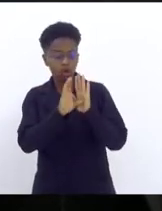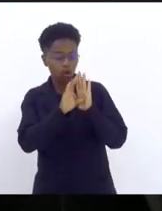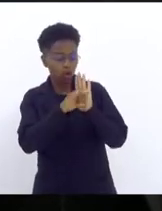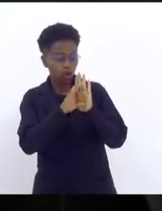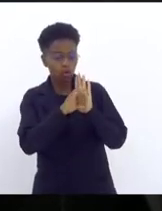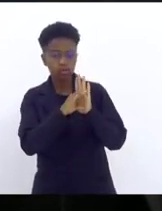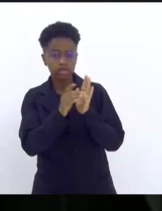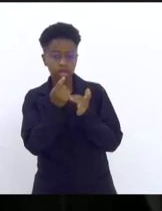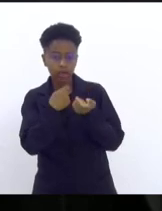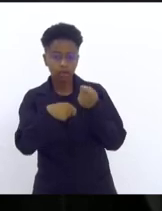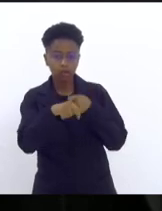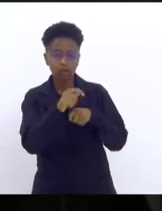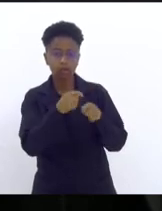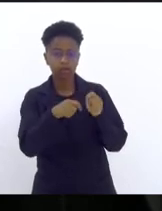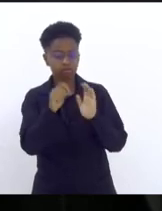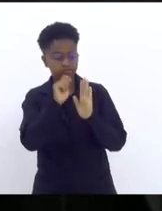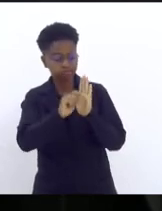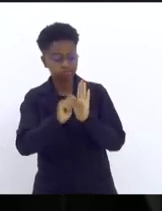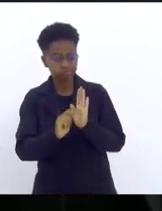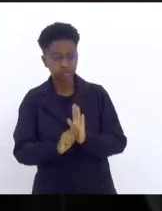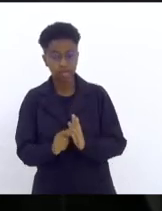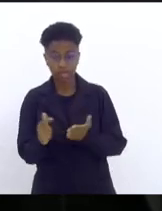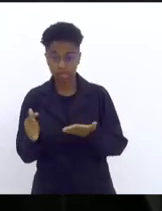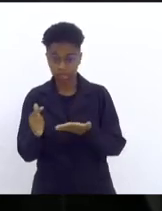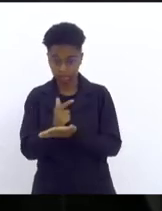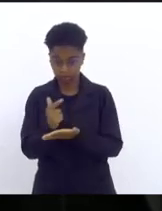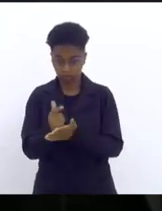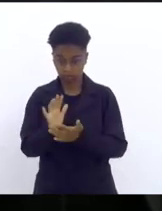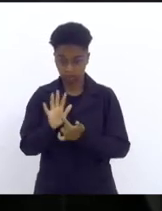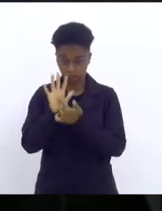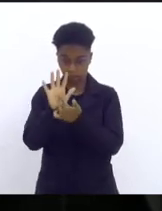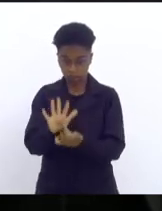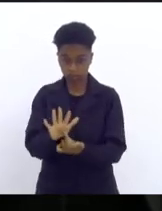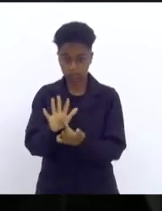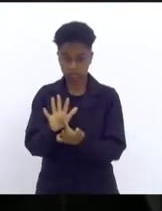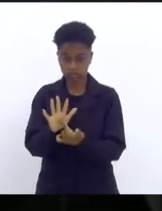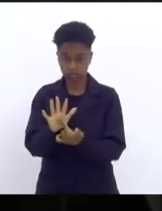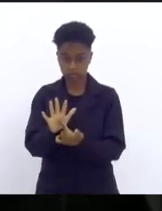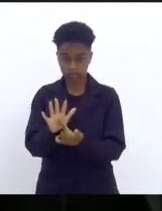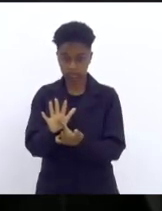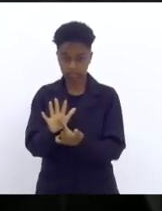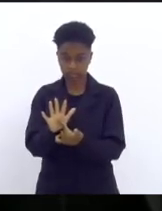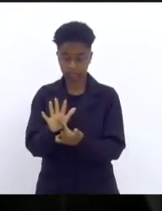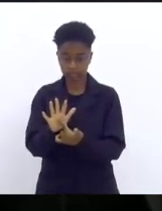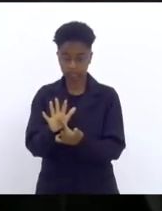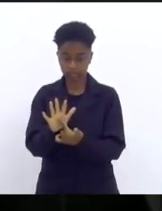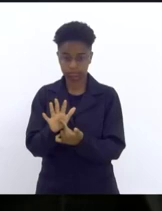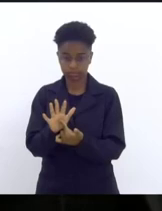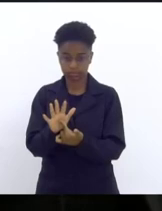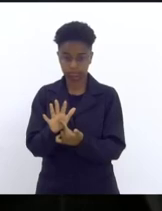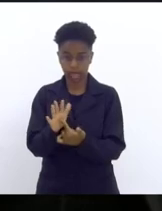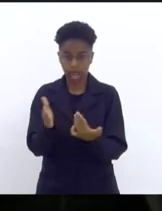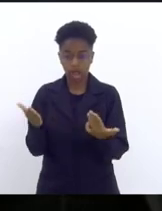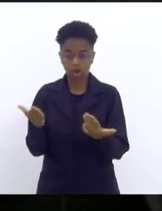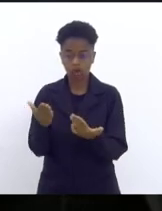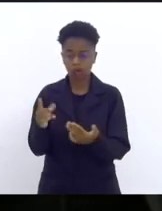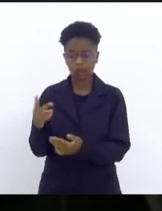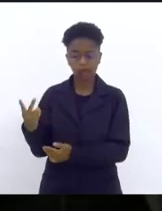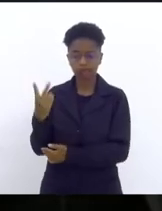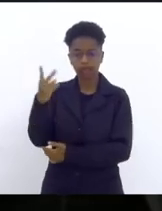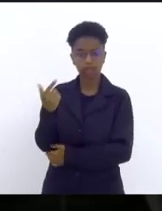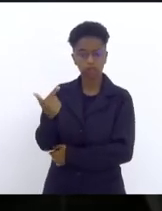de Economia escrito nos livros Já não são mais válidos